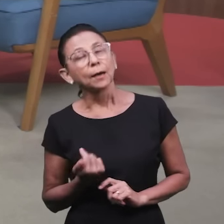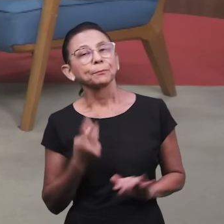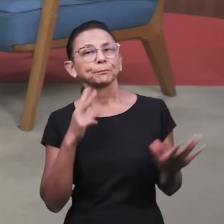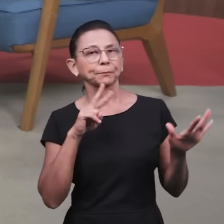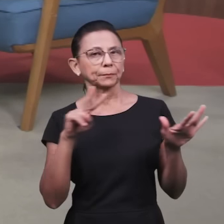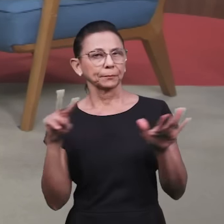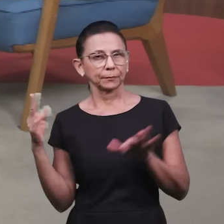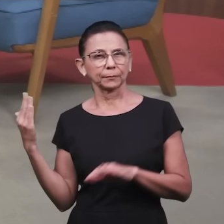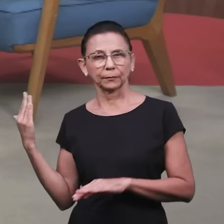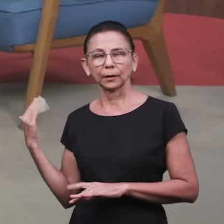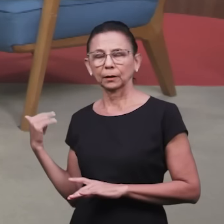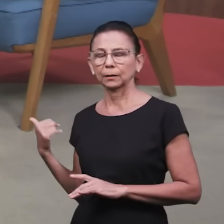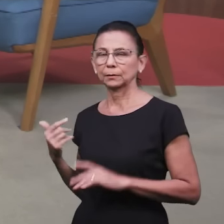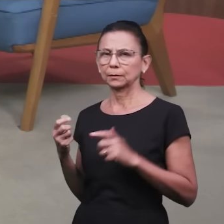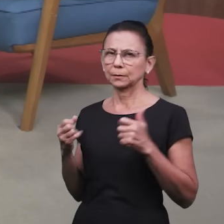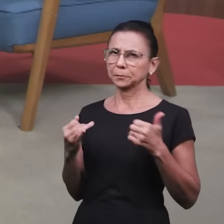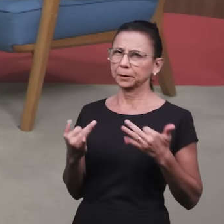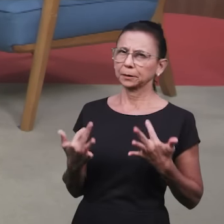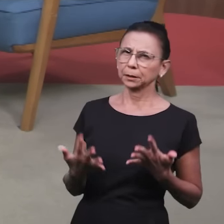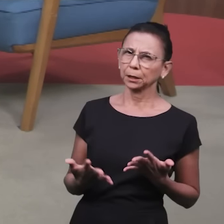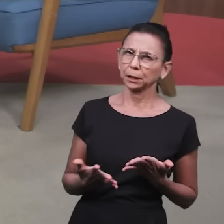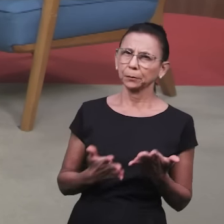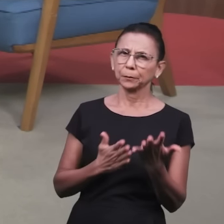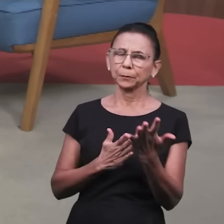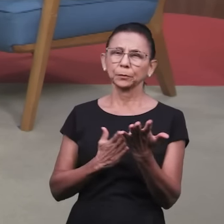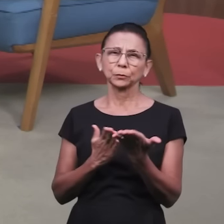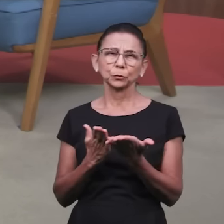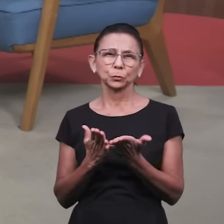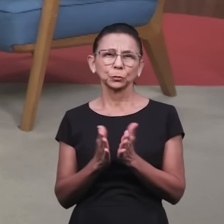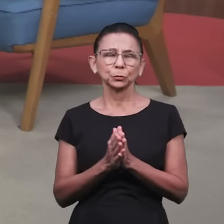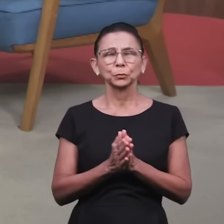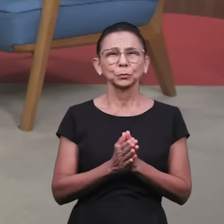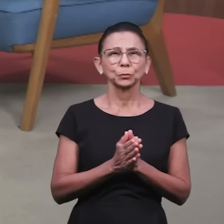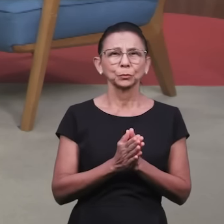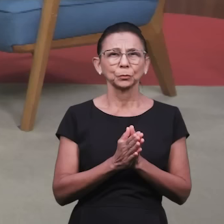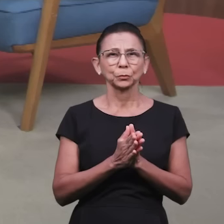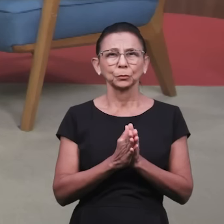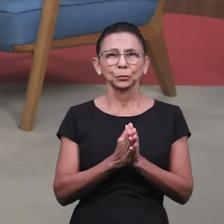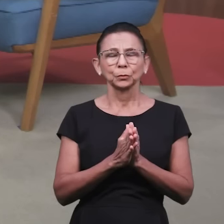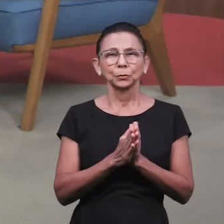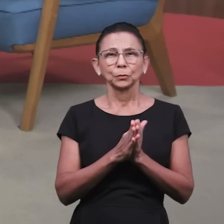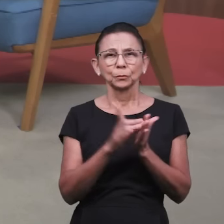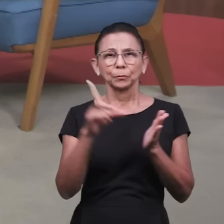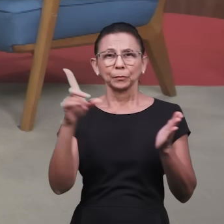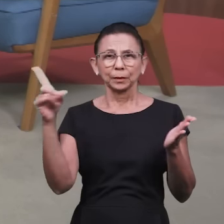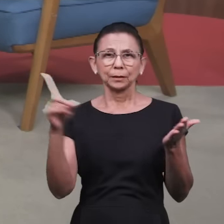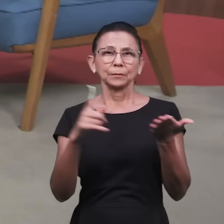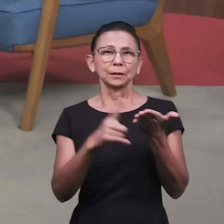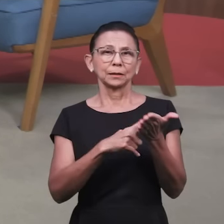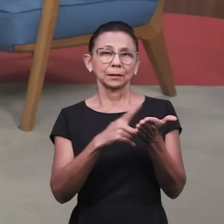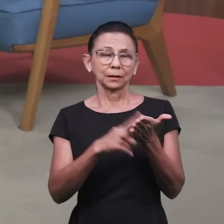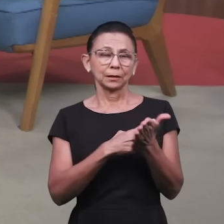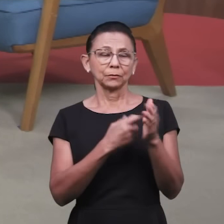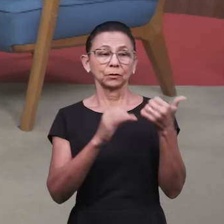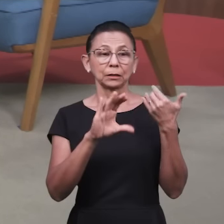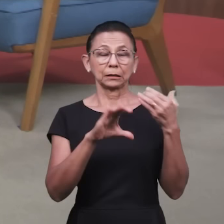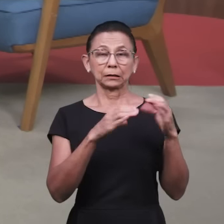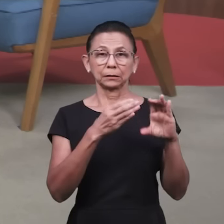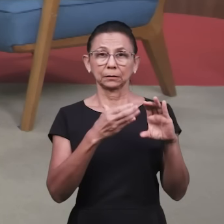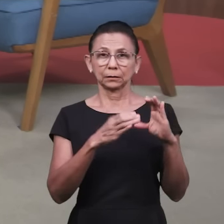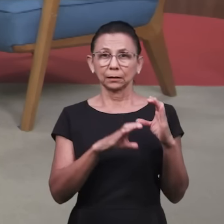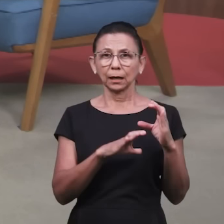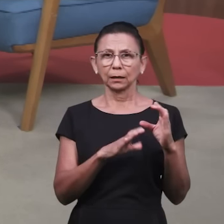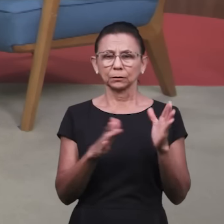E na semana passada nós já falamos um pouquinho sobre essa linha do tempo dentro do livro de Cantares, né, que ela